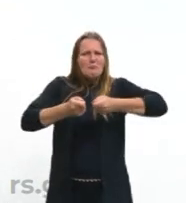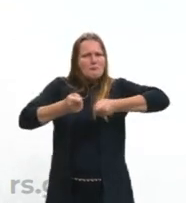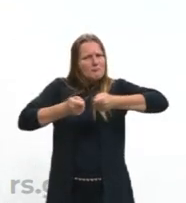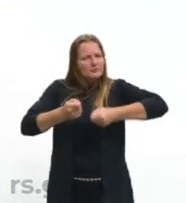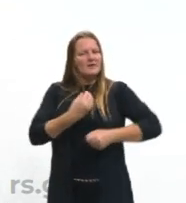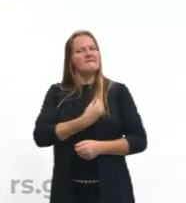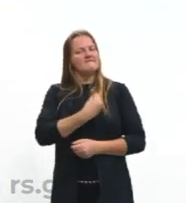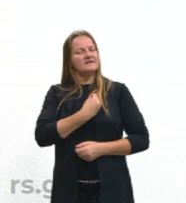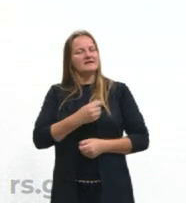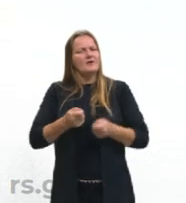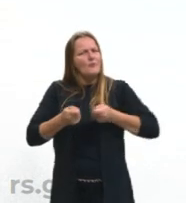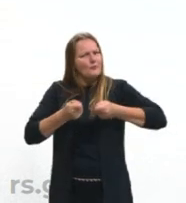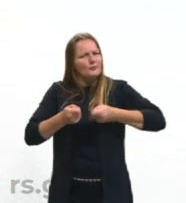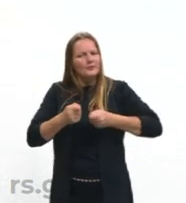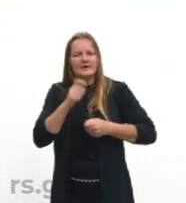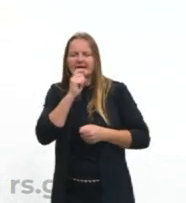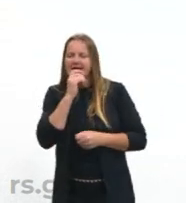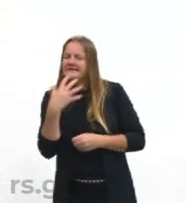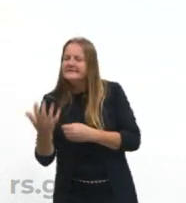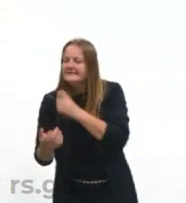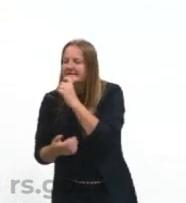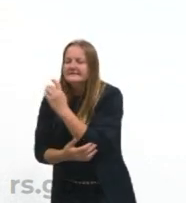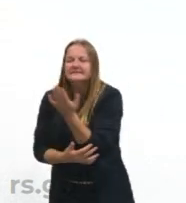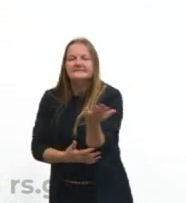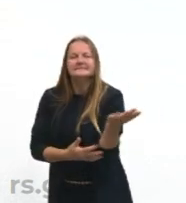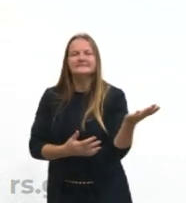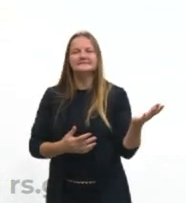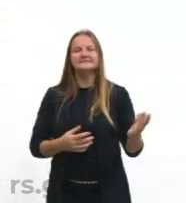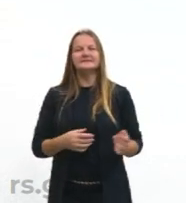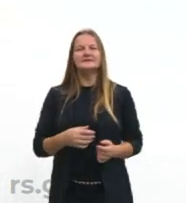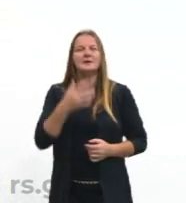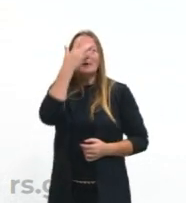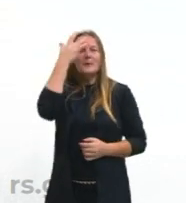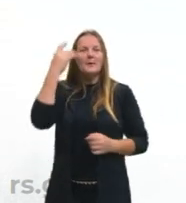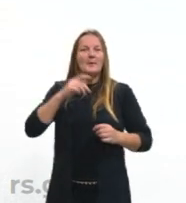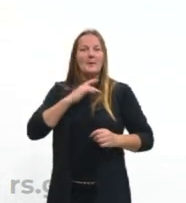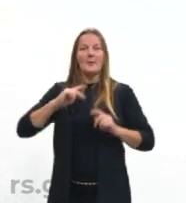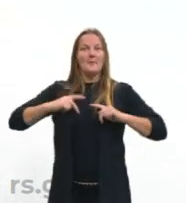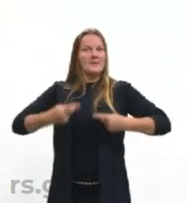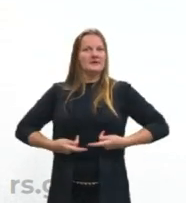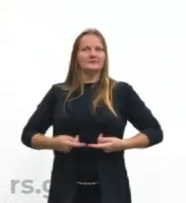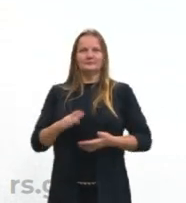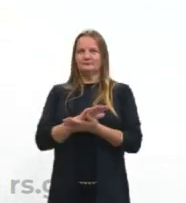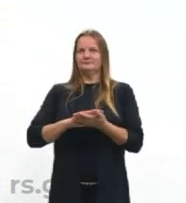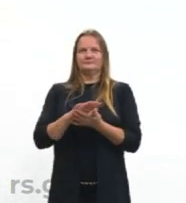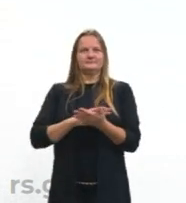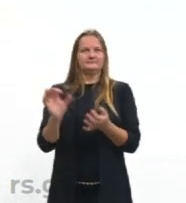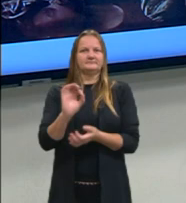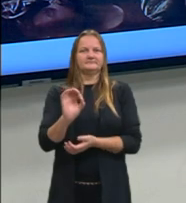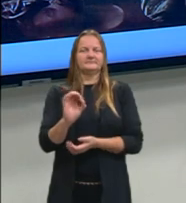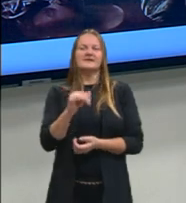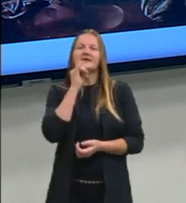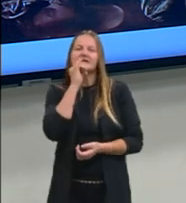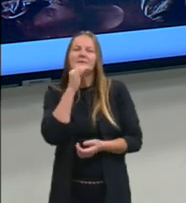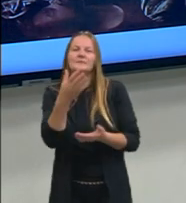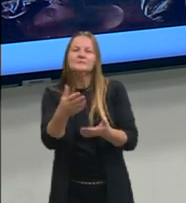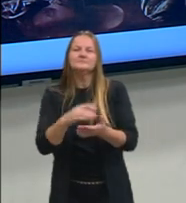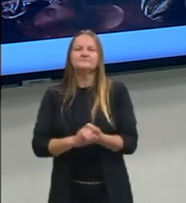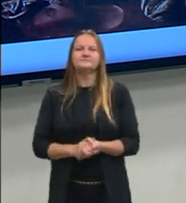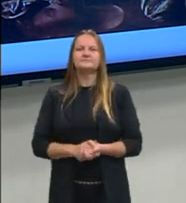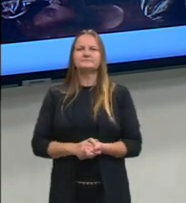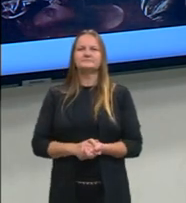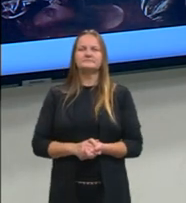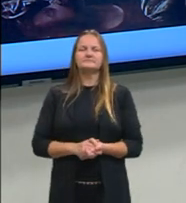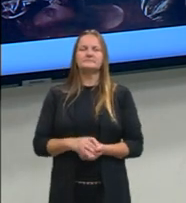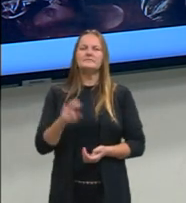vida que controla a natureza e que os seres humanos não tem o controle sobre isso por exemplo eu cito aqui as